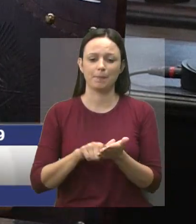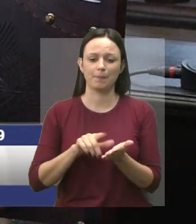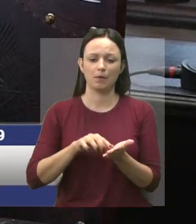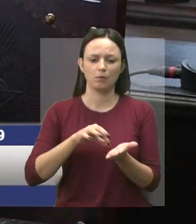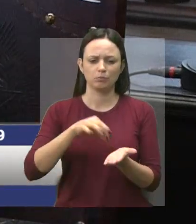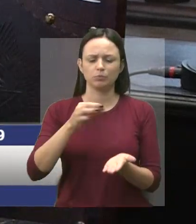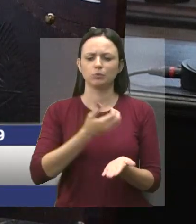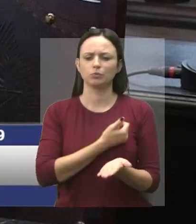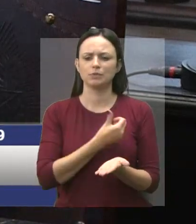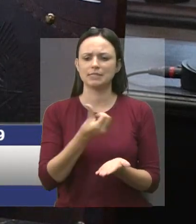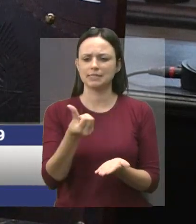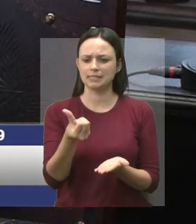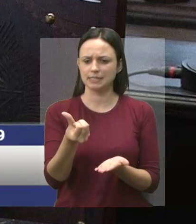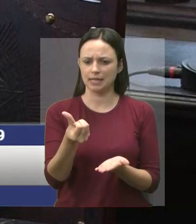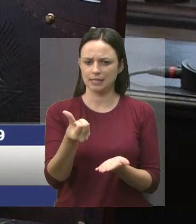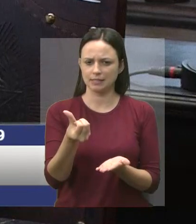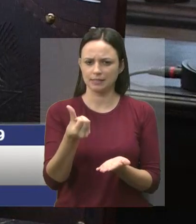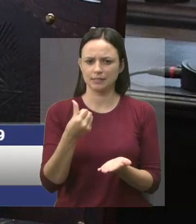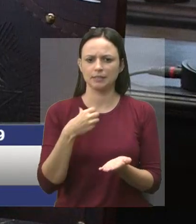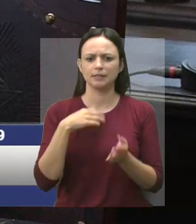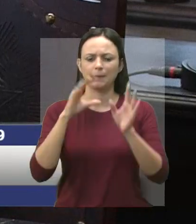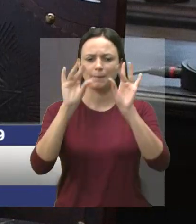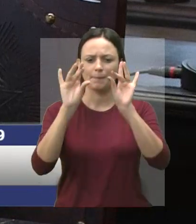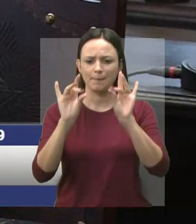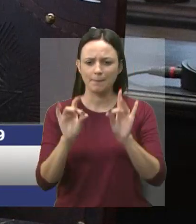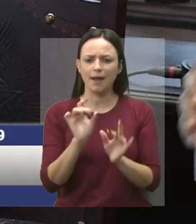lá detalhamento das despesas por órgão.